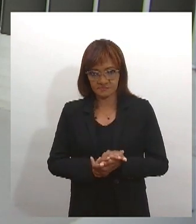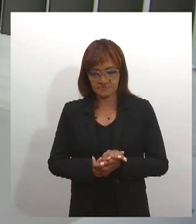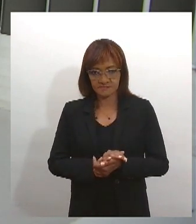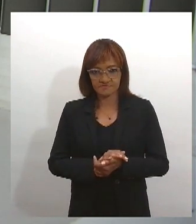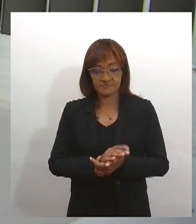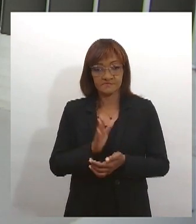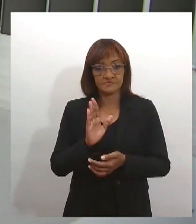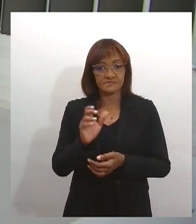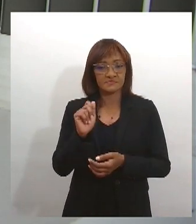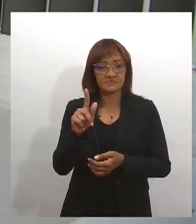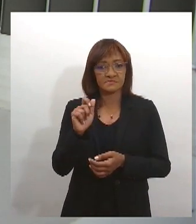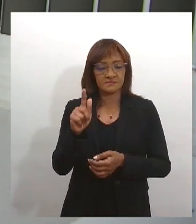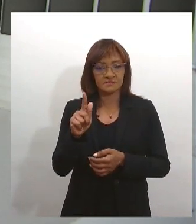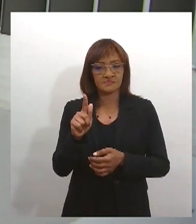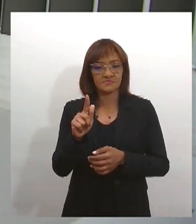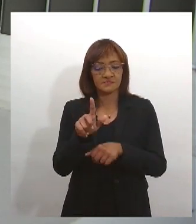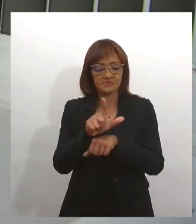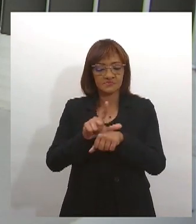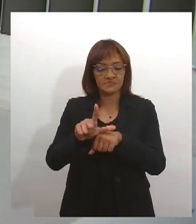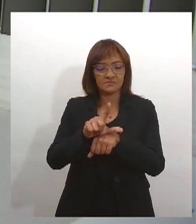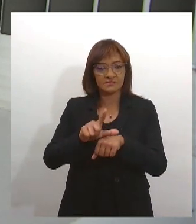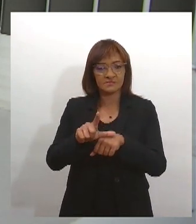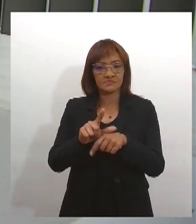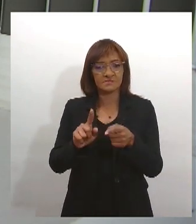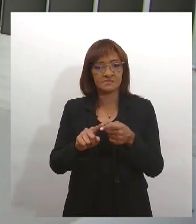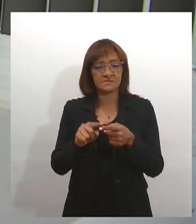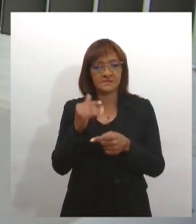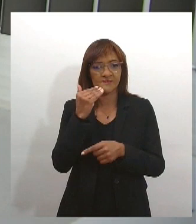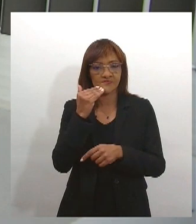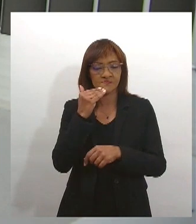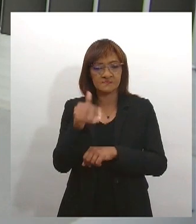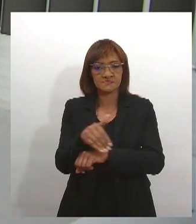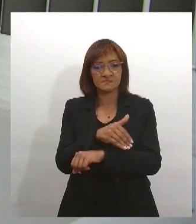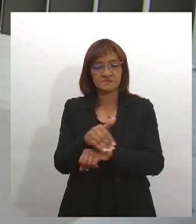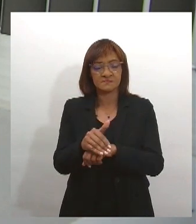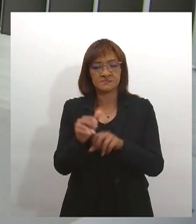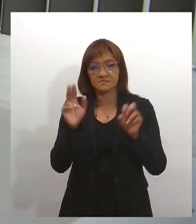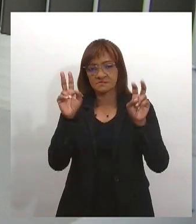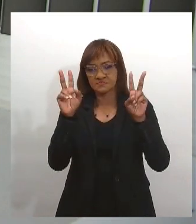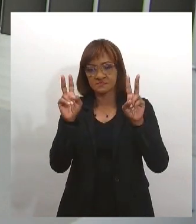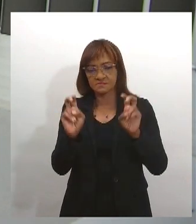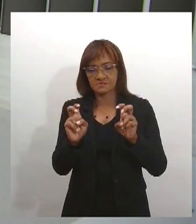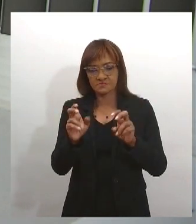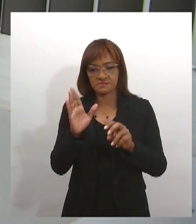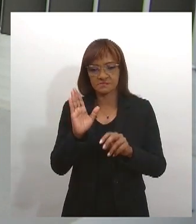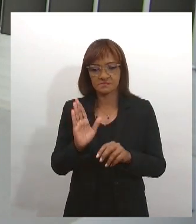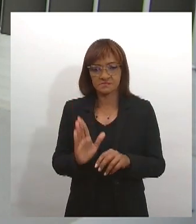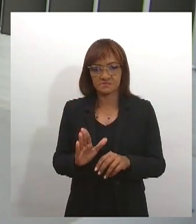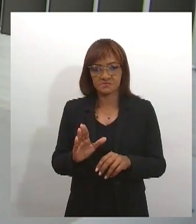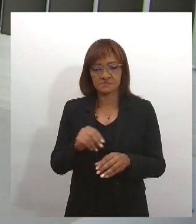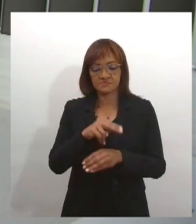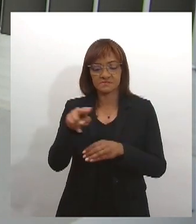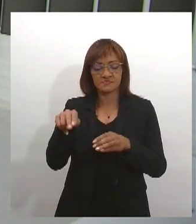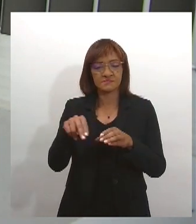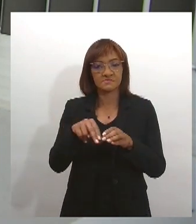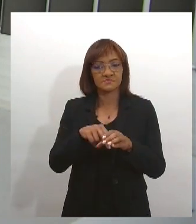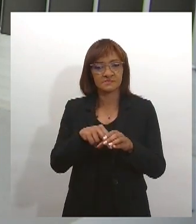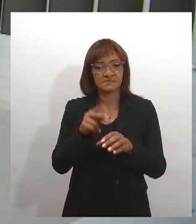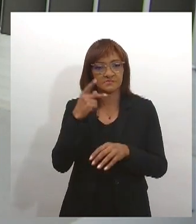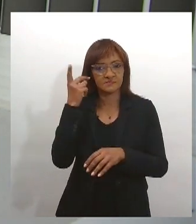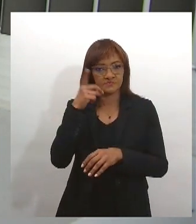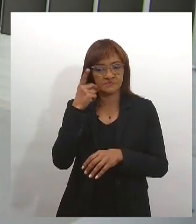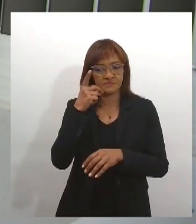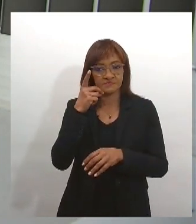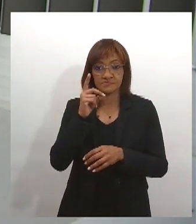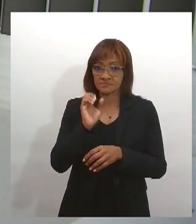Lilás e a situação de rodovias sergipanas foram alguns dos temas levados à tribuna pelos deputados estaduais. Veja